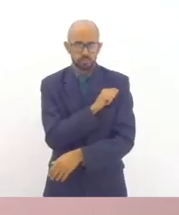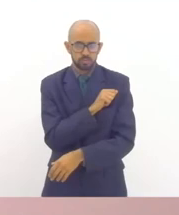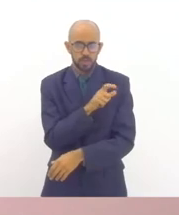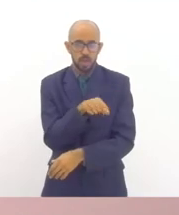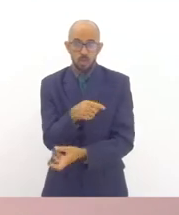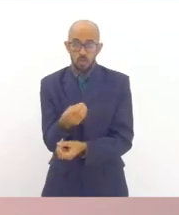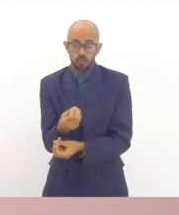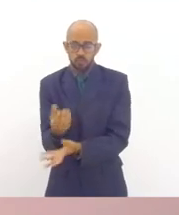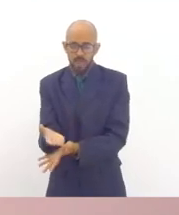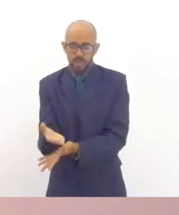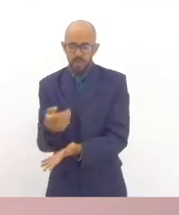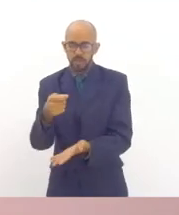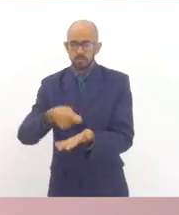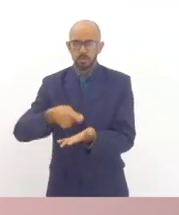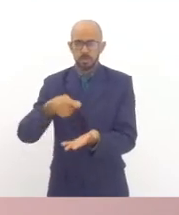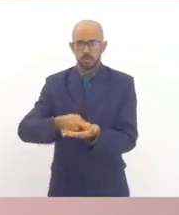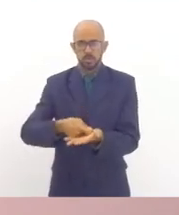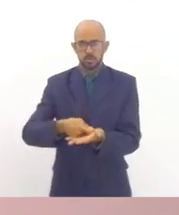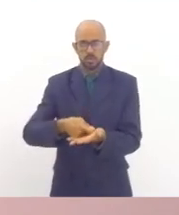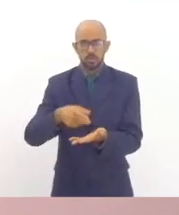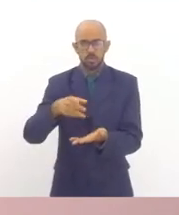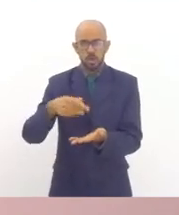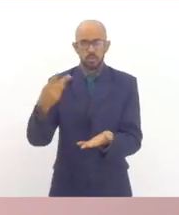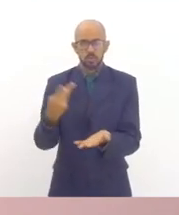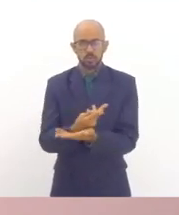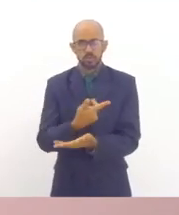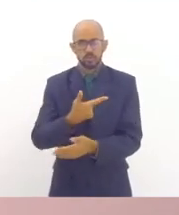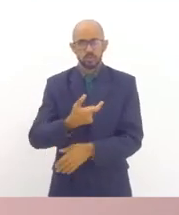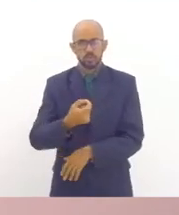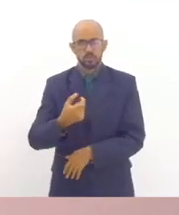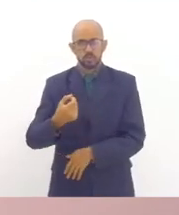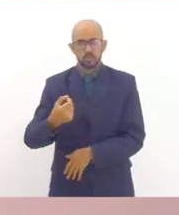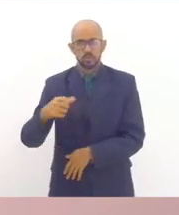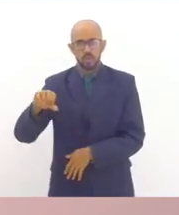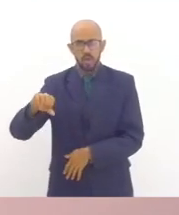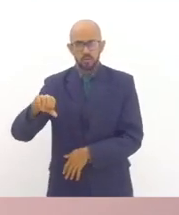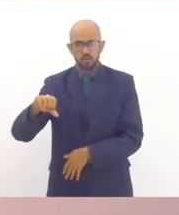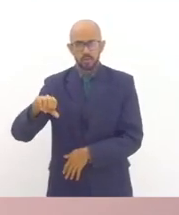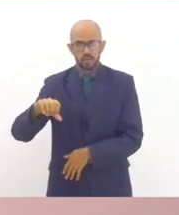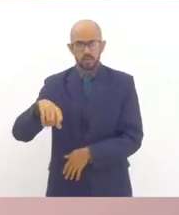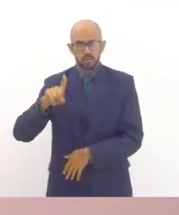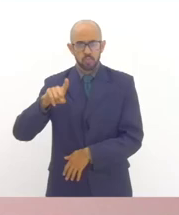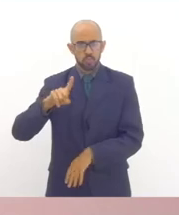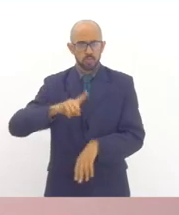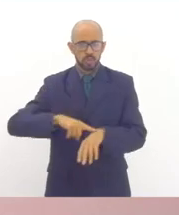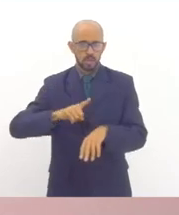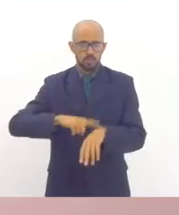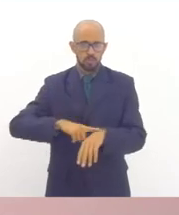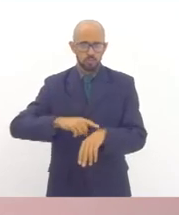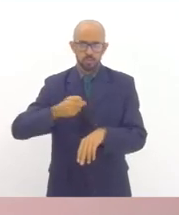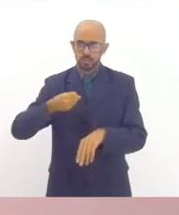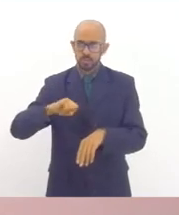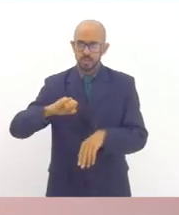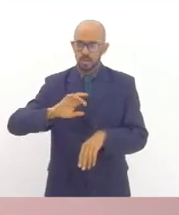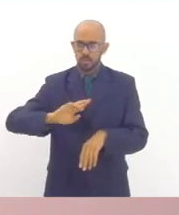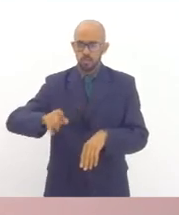obrigatória, como aconteceu em 2009, esse 1 tempo, quando não cursado, ele poderia